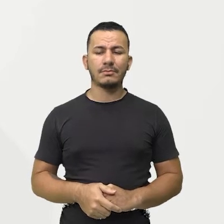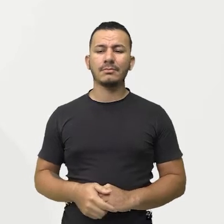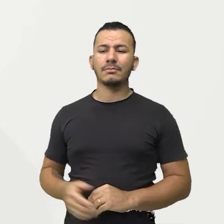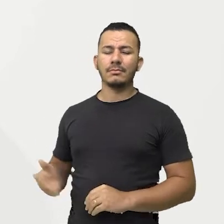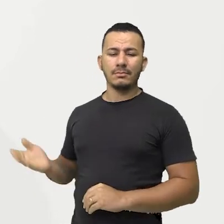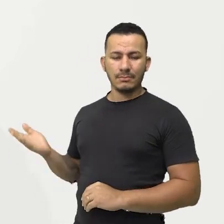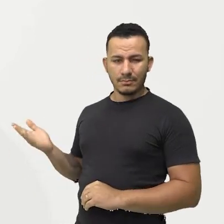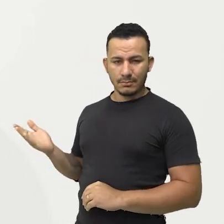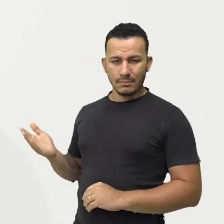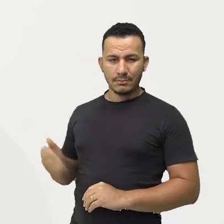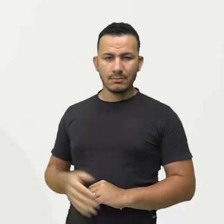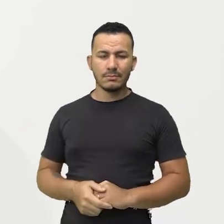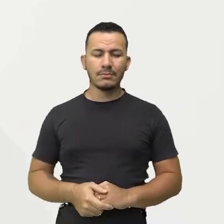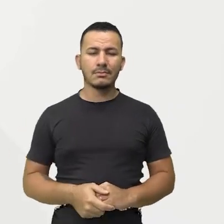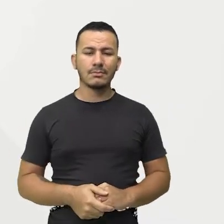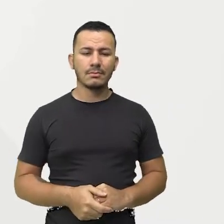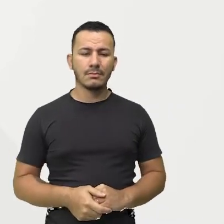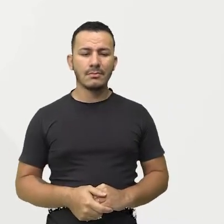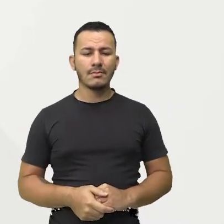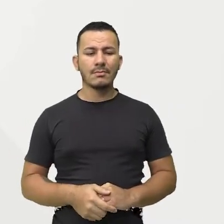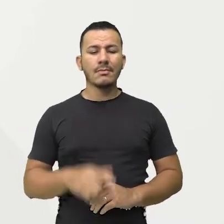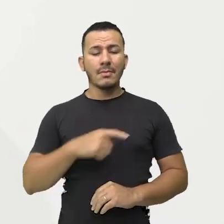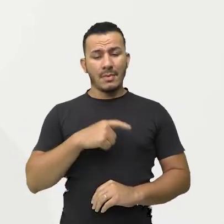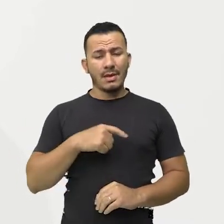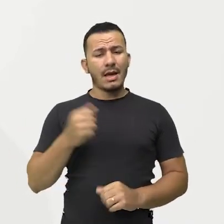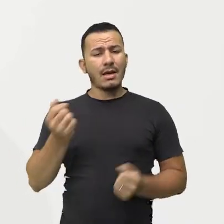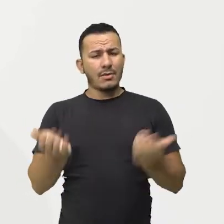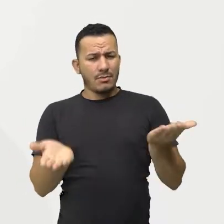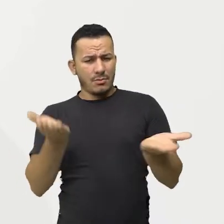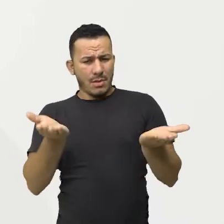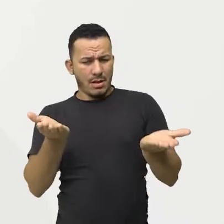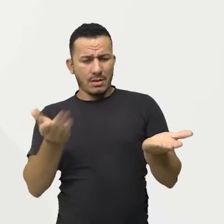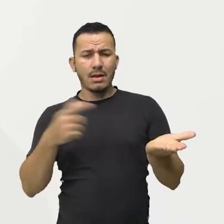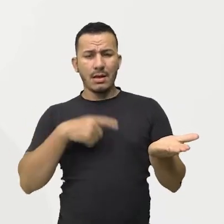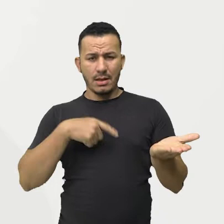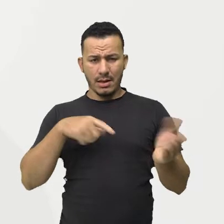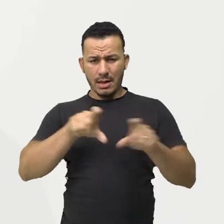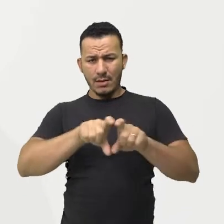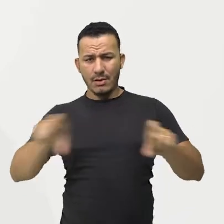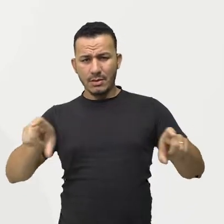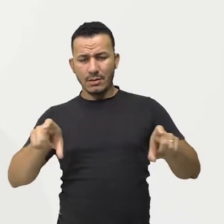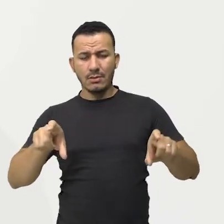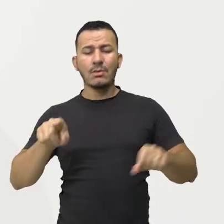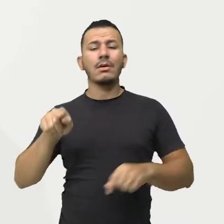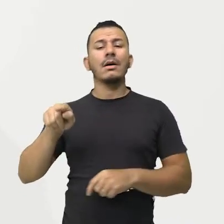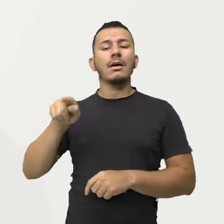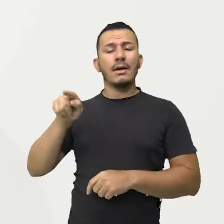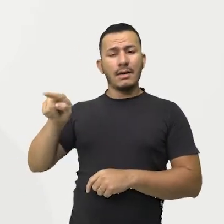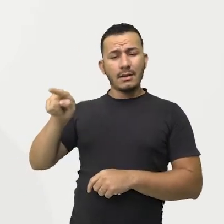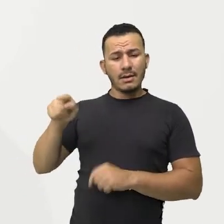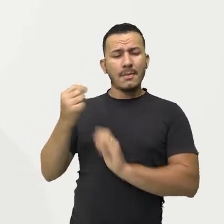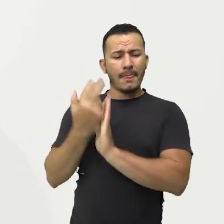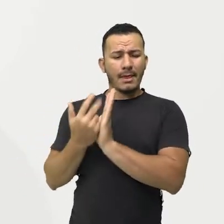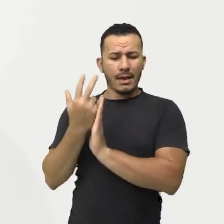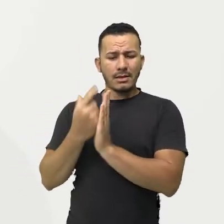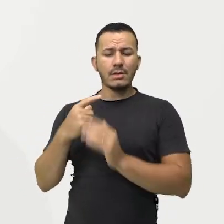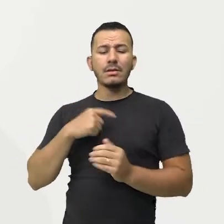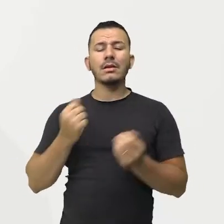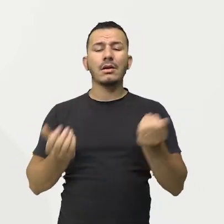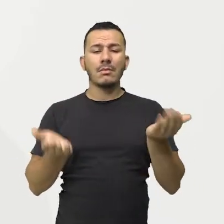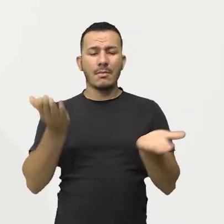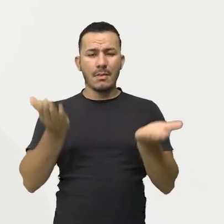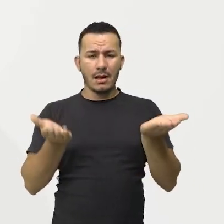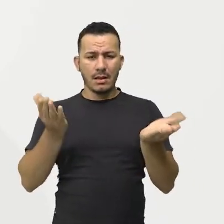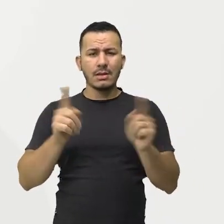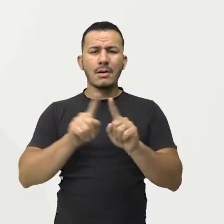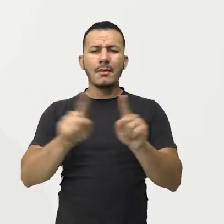Vejam só, temos aqui uma equação na tela, que temos aqui uma balança,